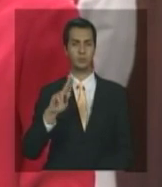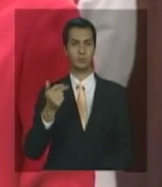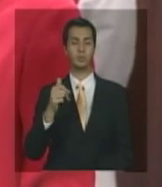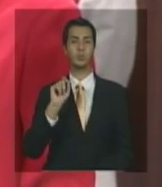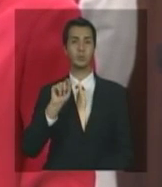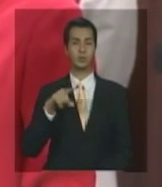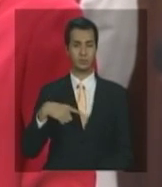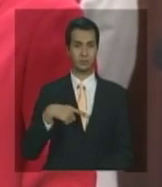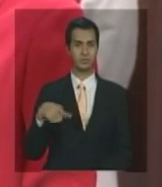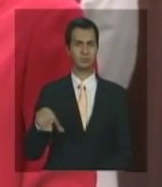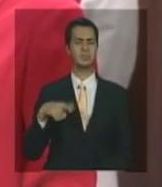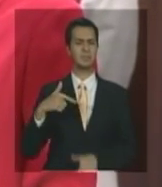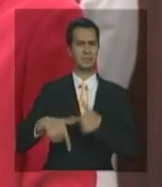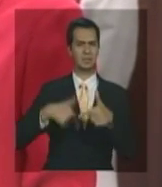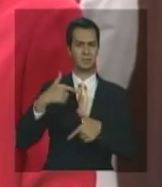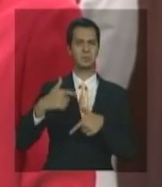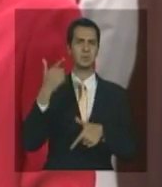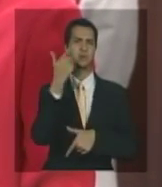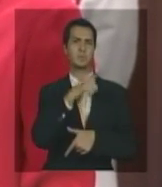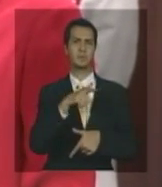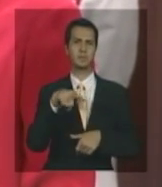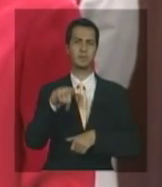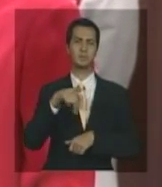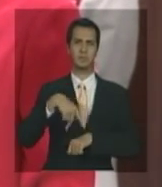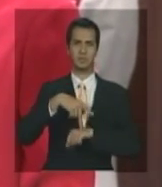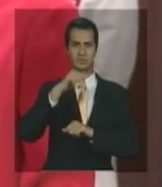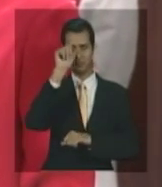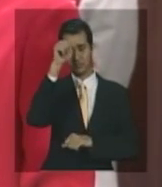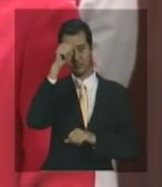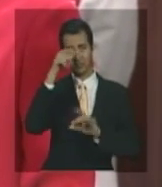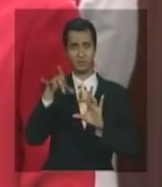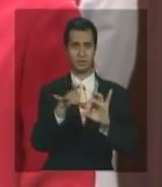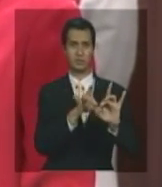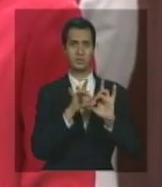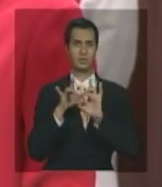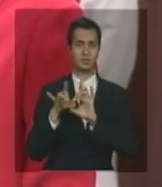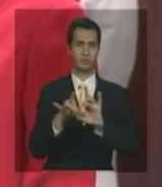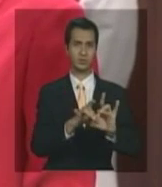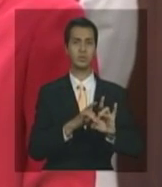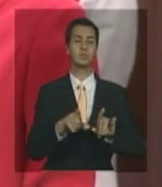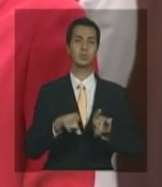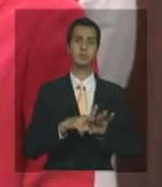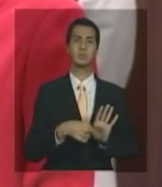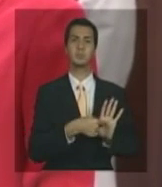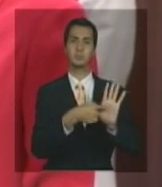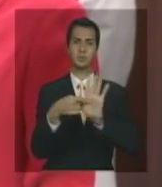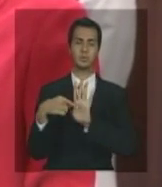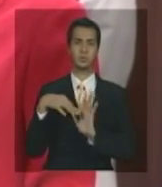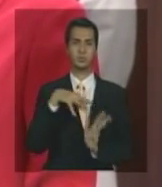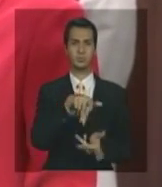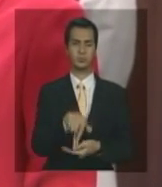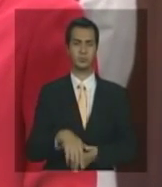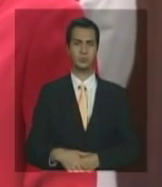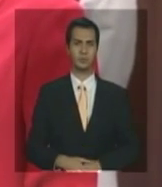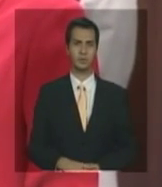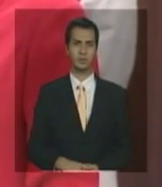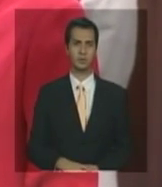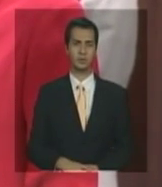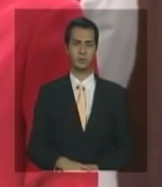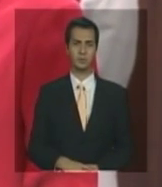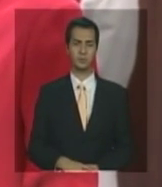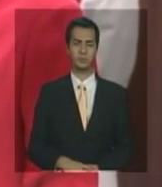moderna, estadista que assegurou a unidade nacional e a projeção de seu país no mundo. Senhora